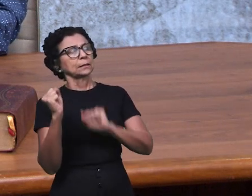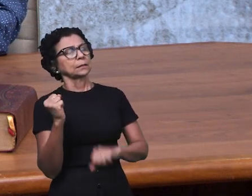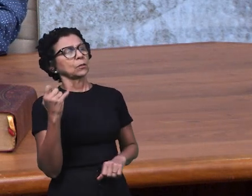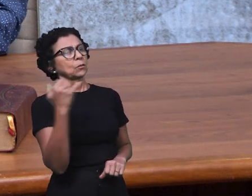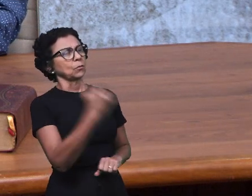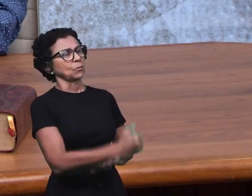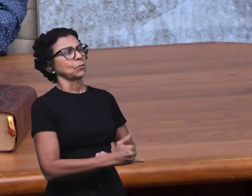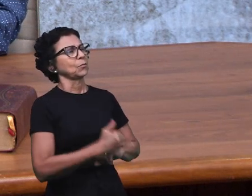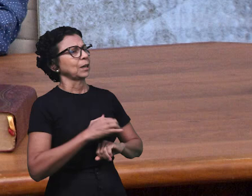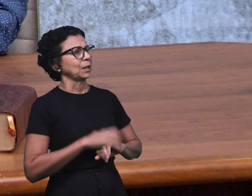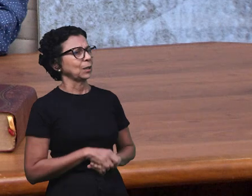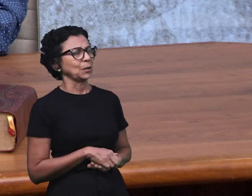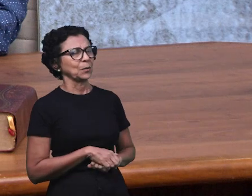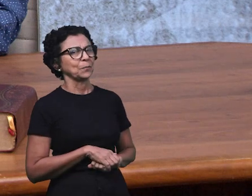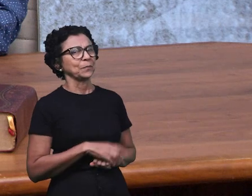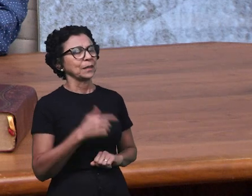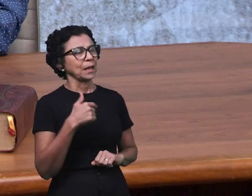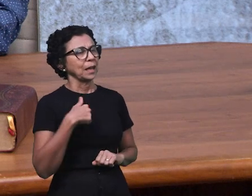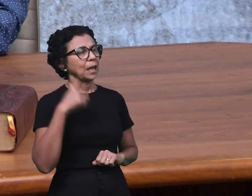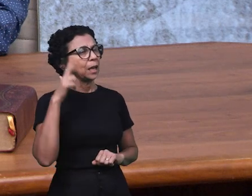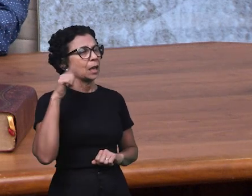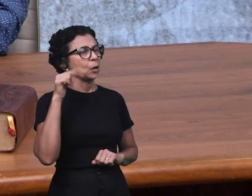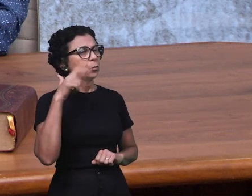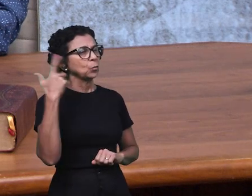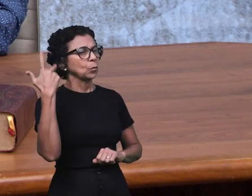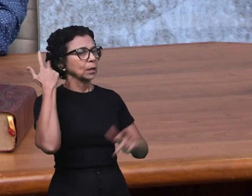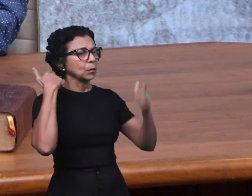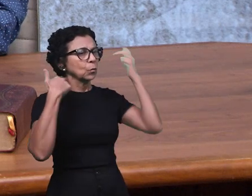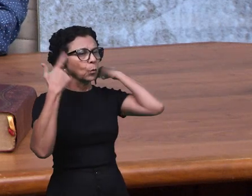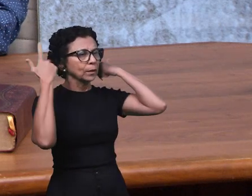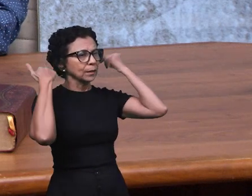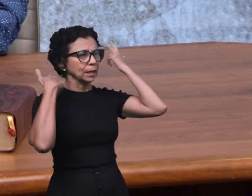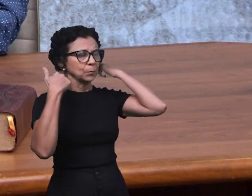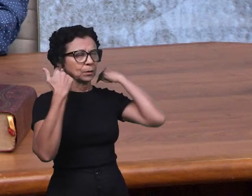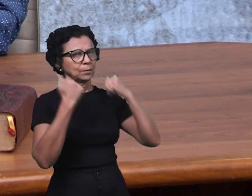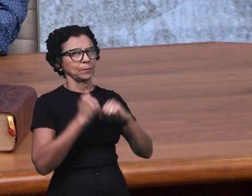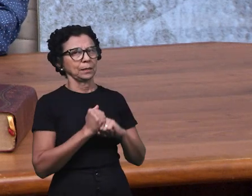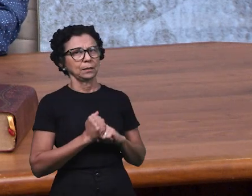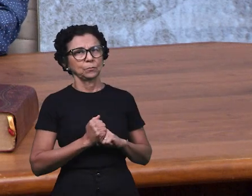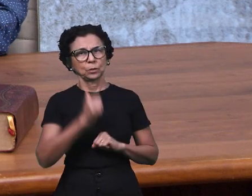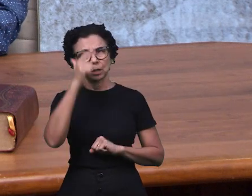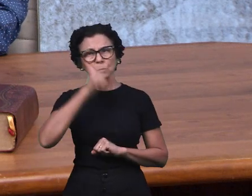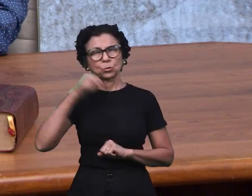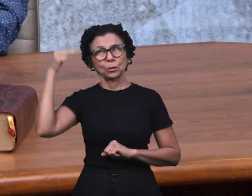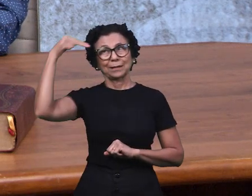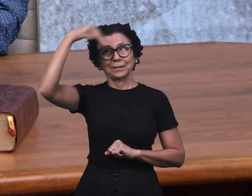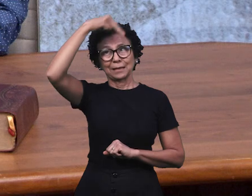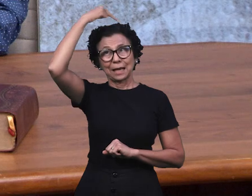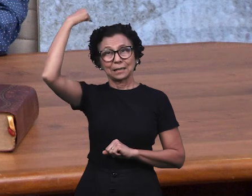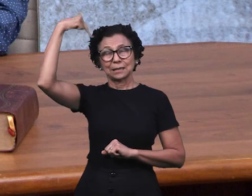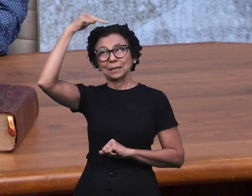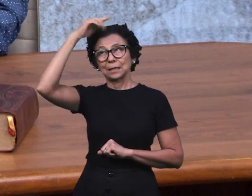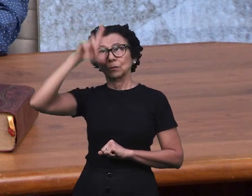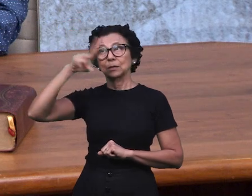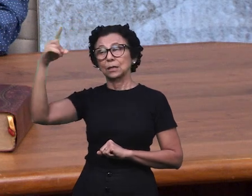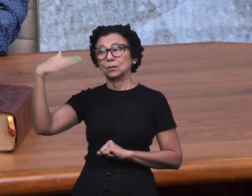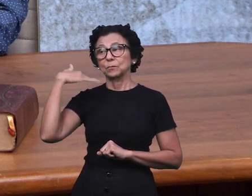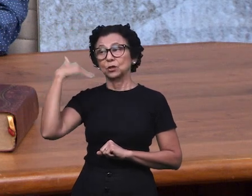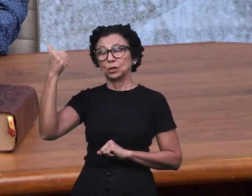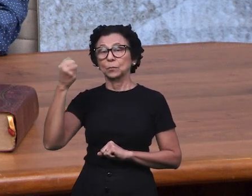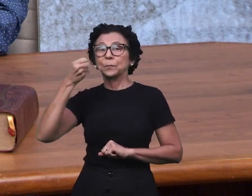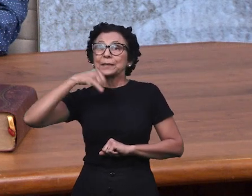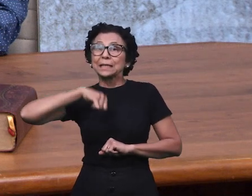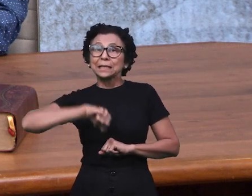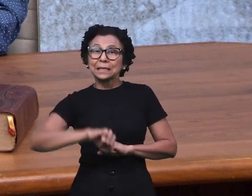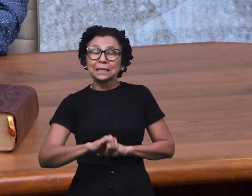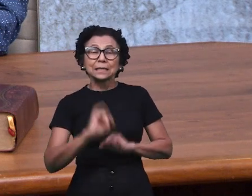porque sou nazireu de Deus desde o ventre de minha mãe. Se viesse a ser rapado,